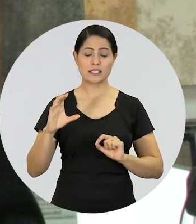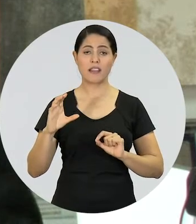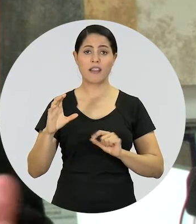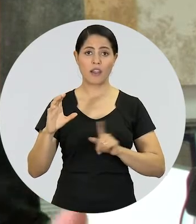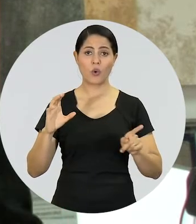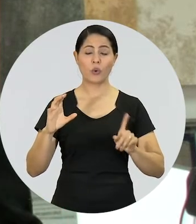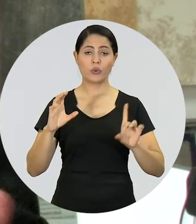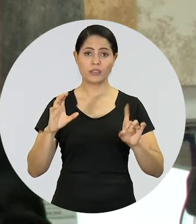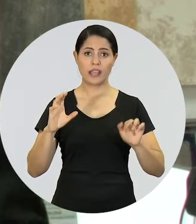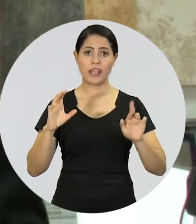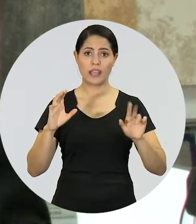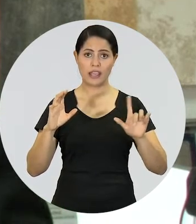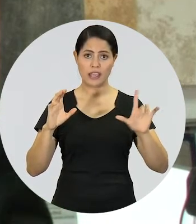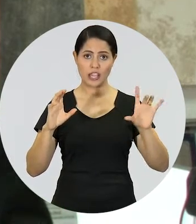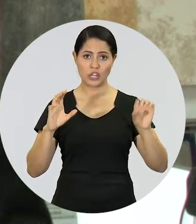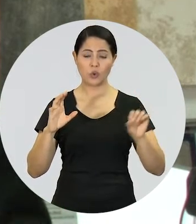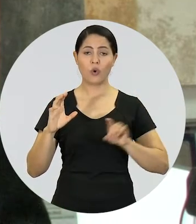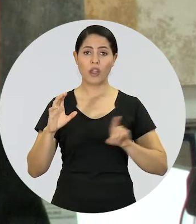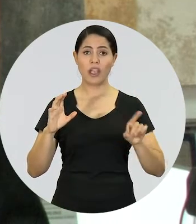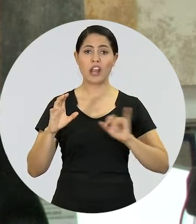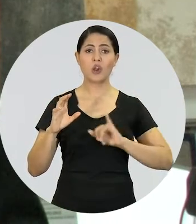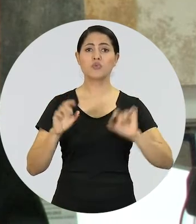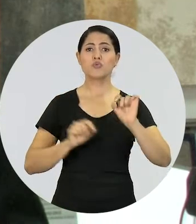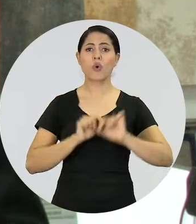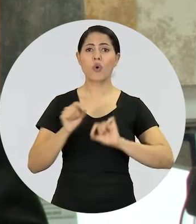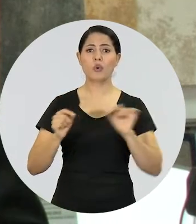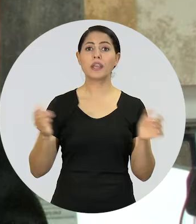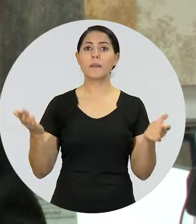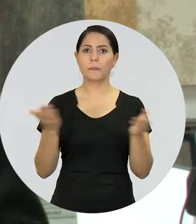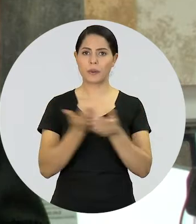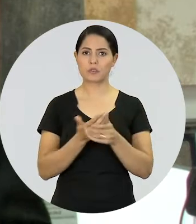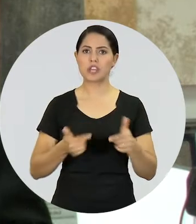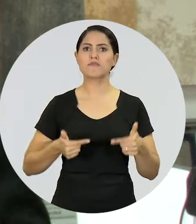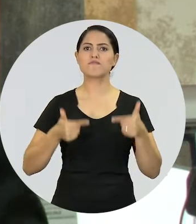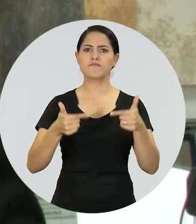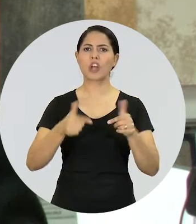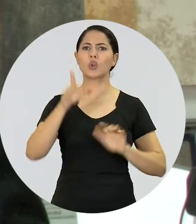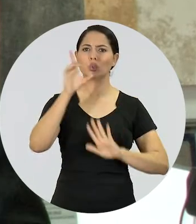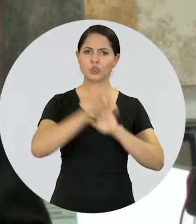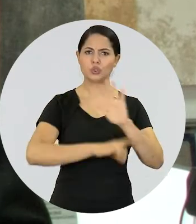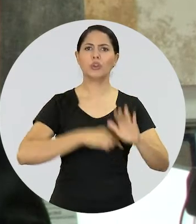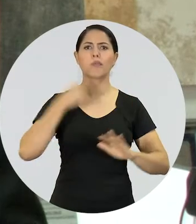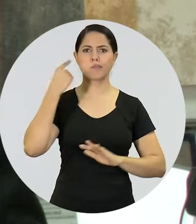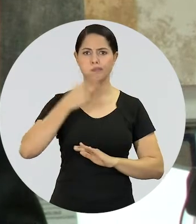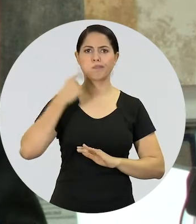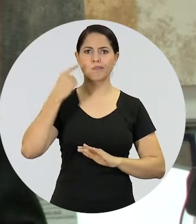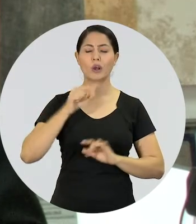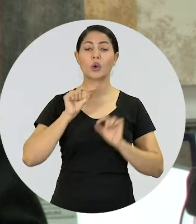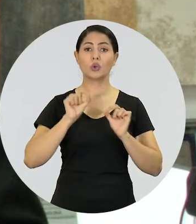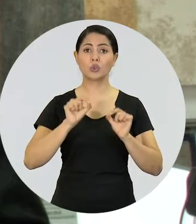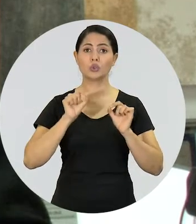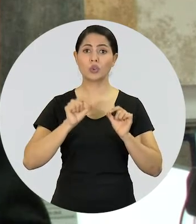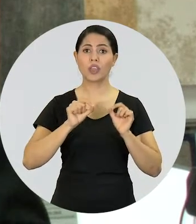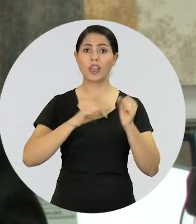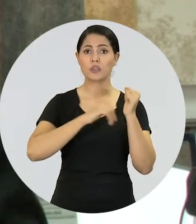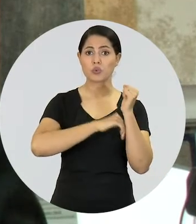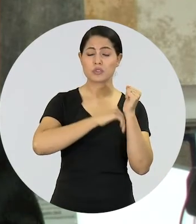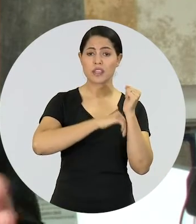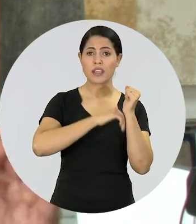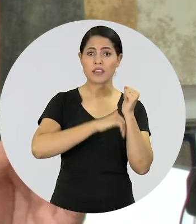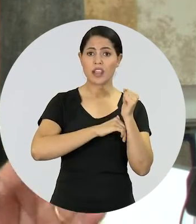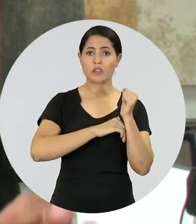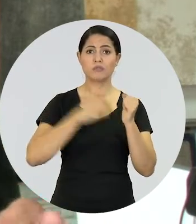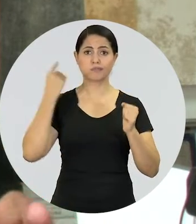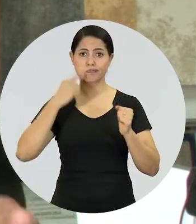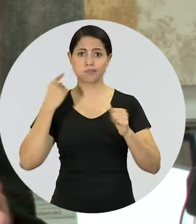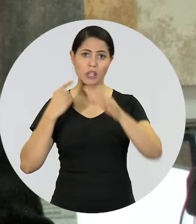e Silva, presidente da OAB do Distrito Federal, garantiu, reafirmou as prerrogativas do advogado no sigilo